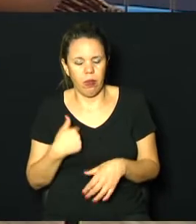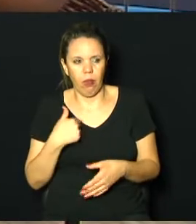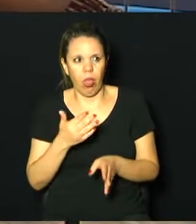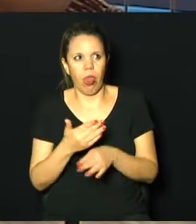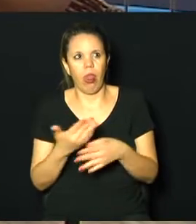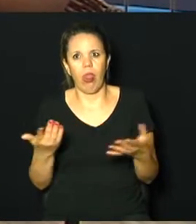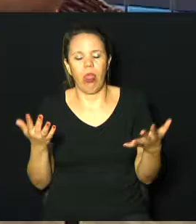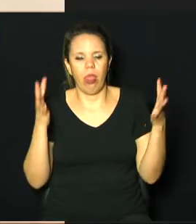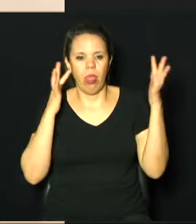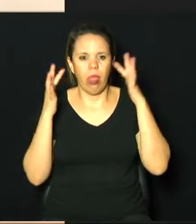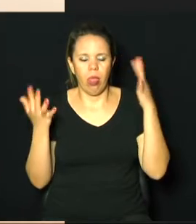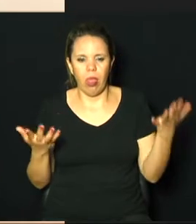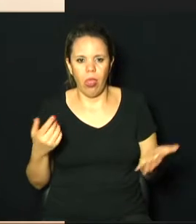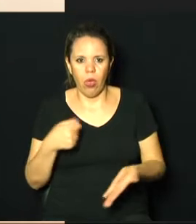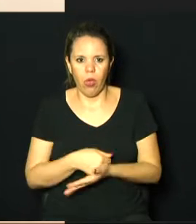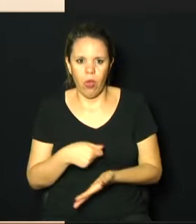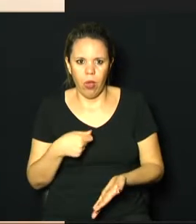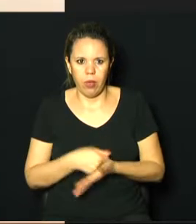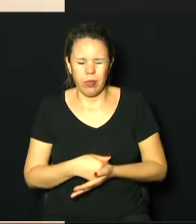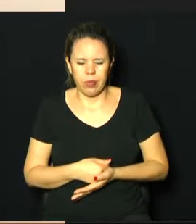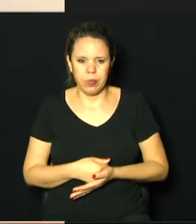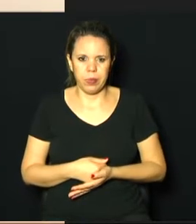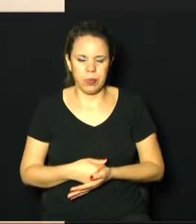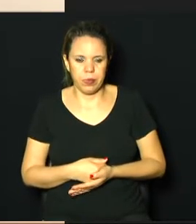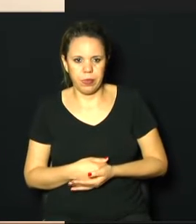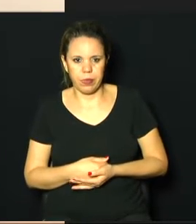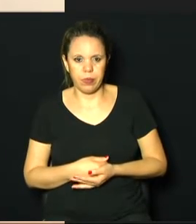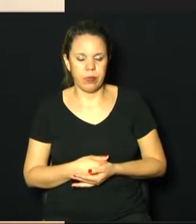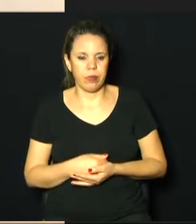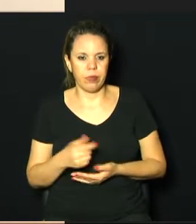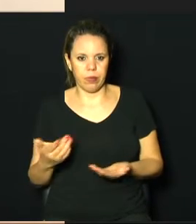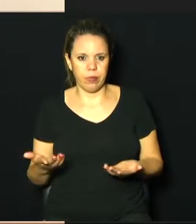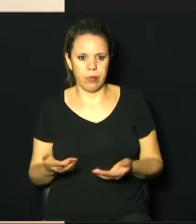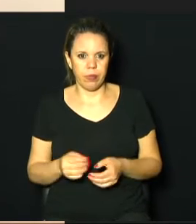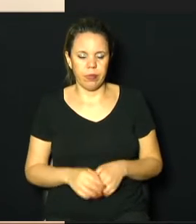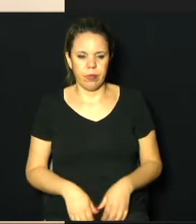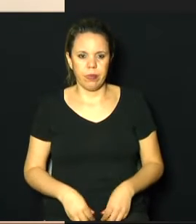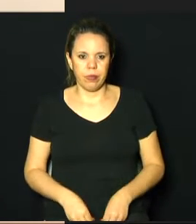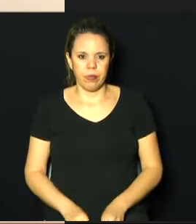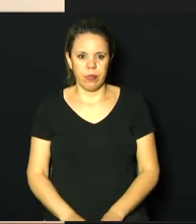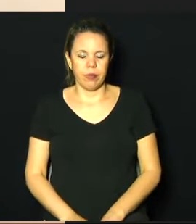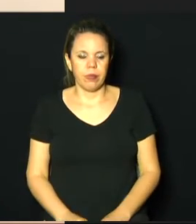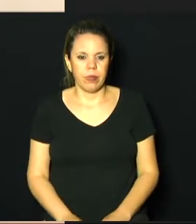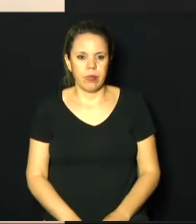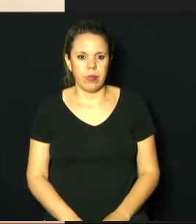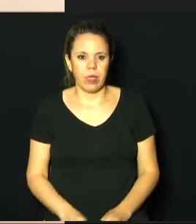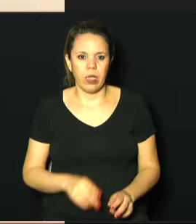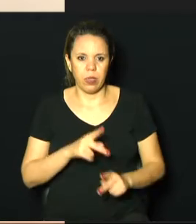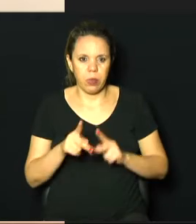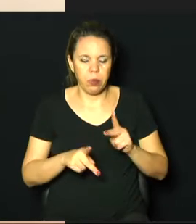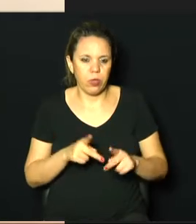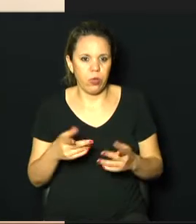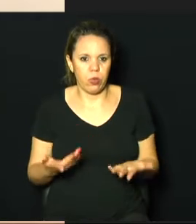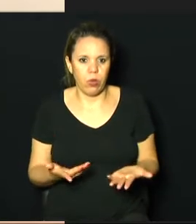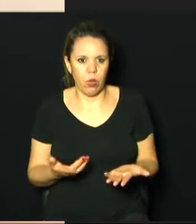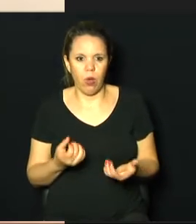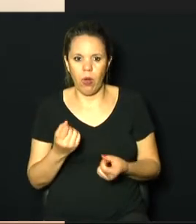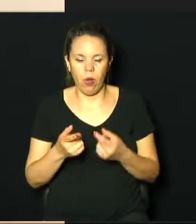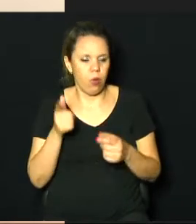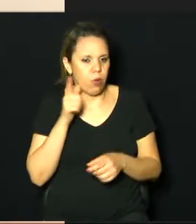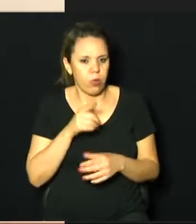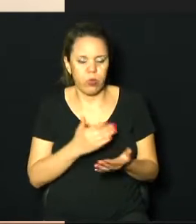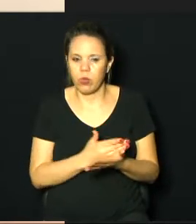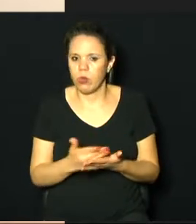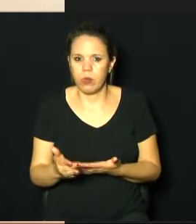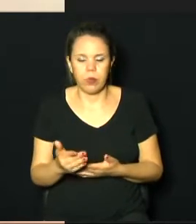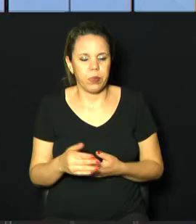somos perdidos. obrigados, nós somos obrigados a esse tempo. Fatos, né, de pessoas que não conseguiam, logo